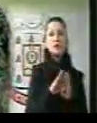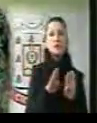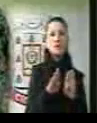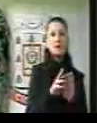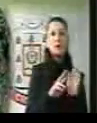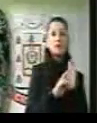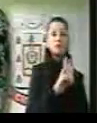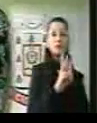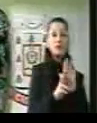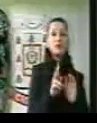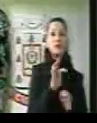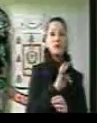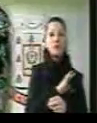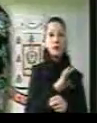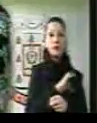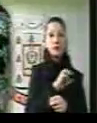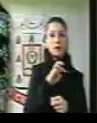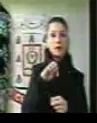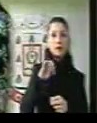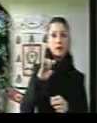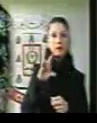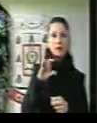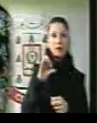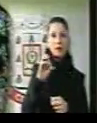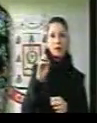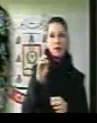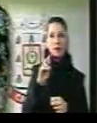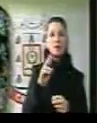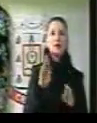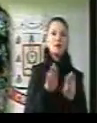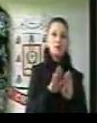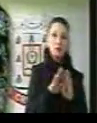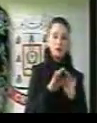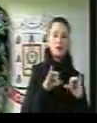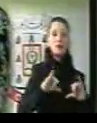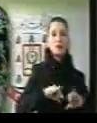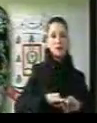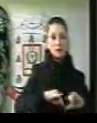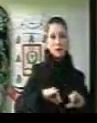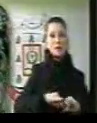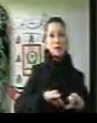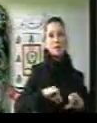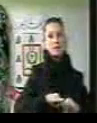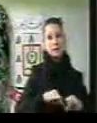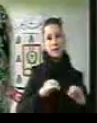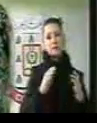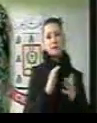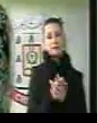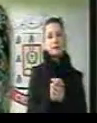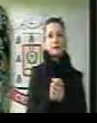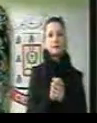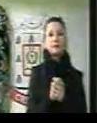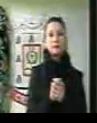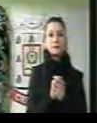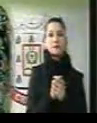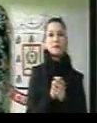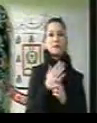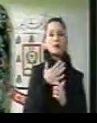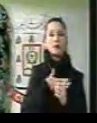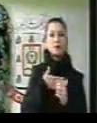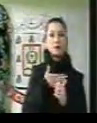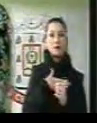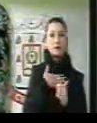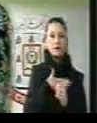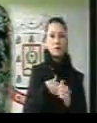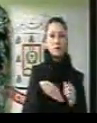da Polícia Militar, Coronel Fraga, que também sofre com os impactos da questão da construção do anel viário. Nós gostaríamos